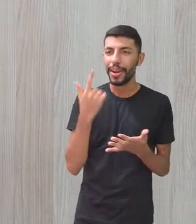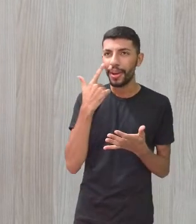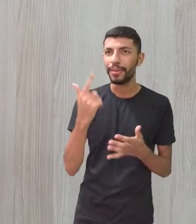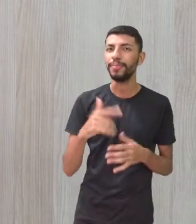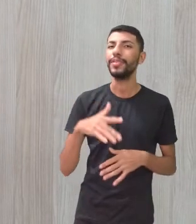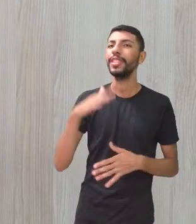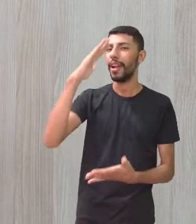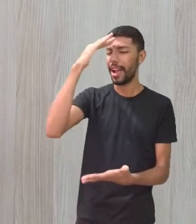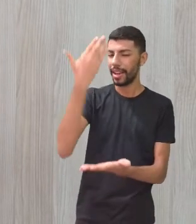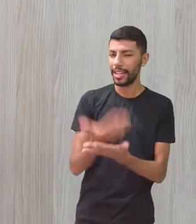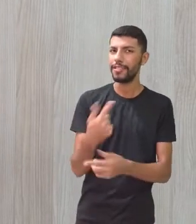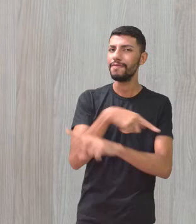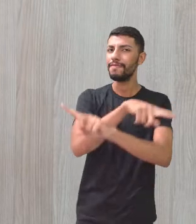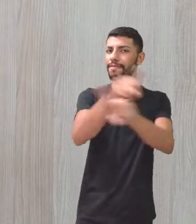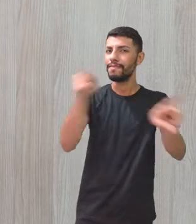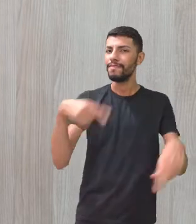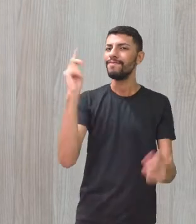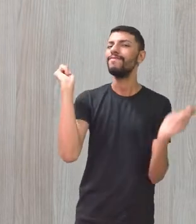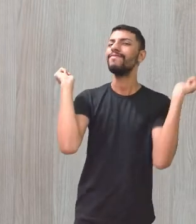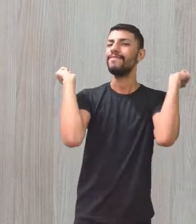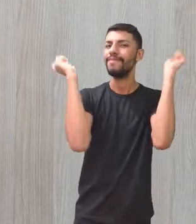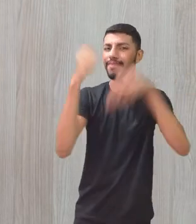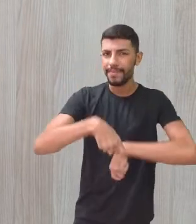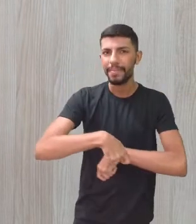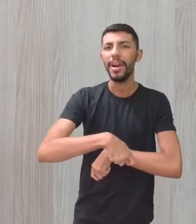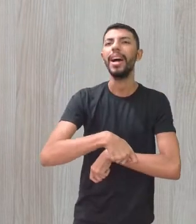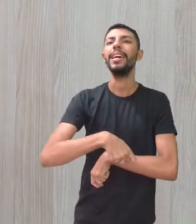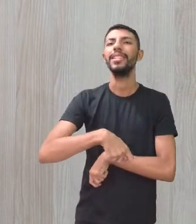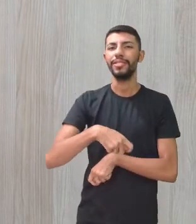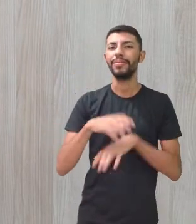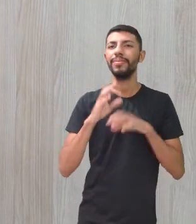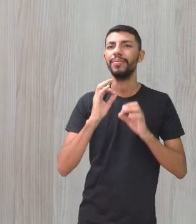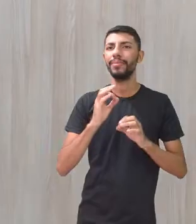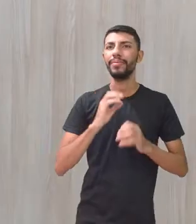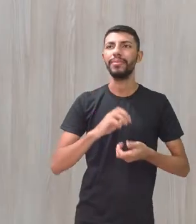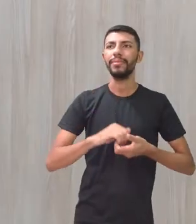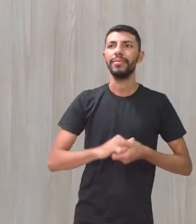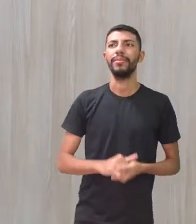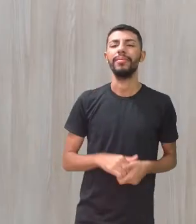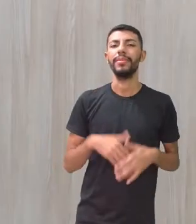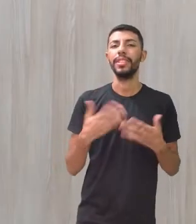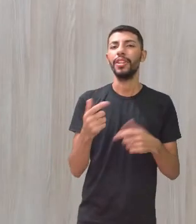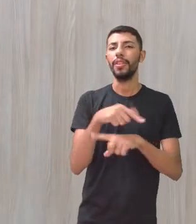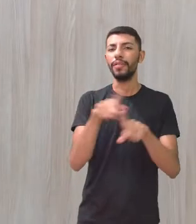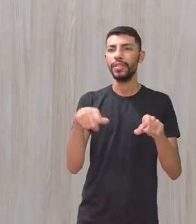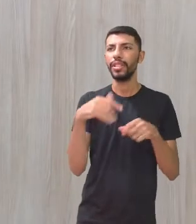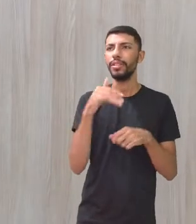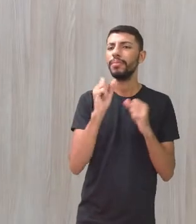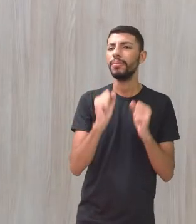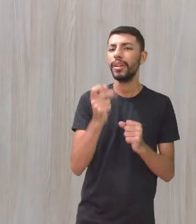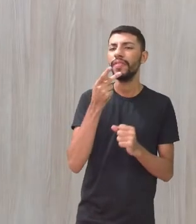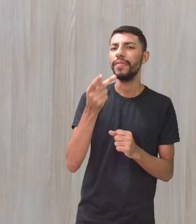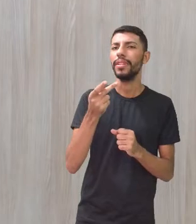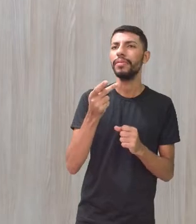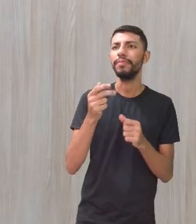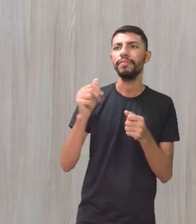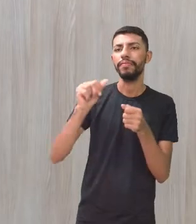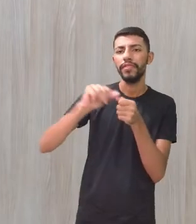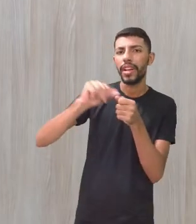acredito que vocês são capazes, nós acreditamos, né, professora? Isso. E vocês podem fazer um cartaz do que vocês